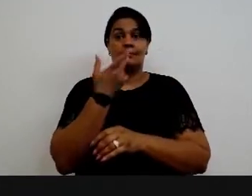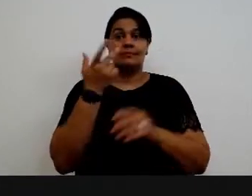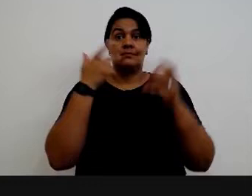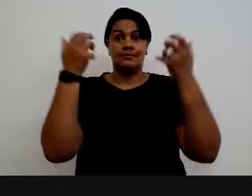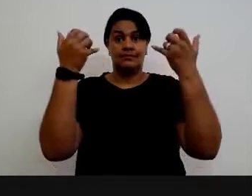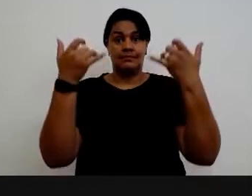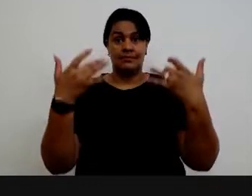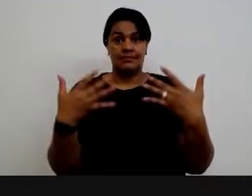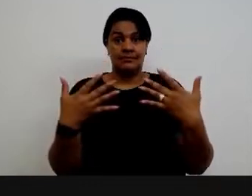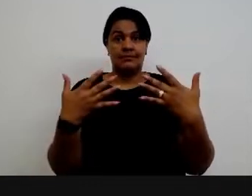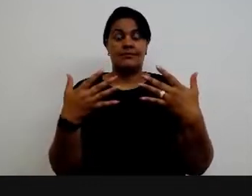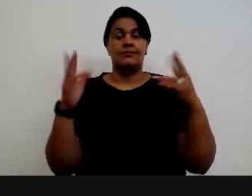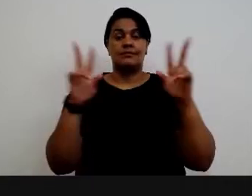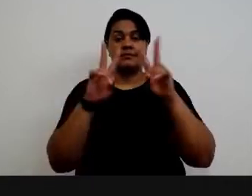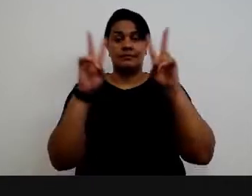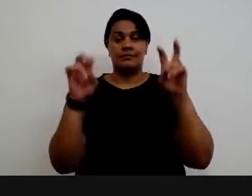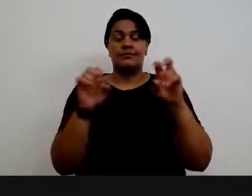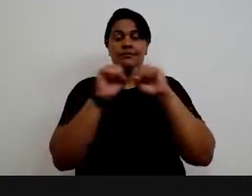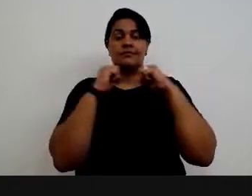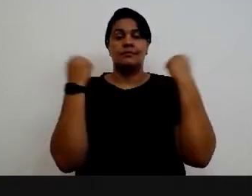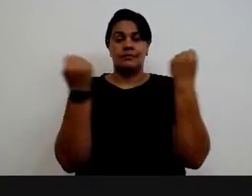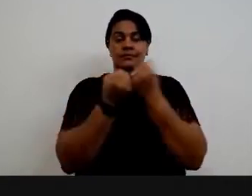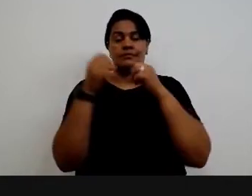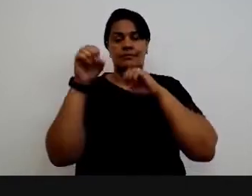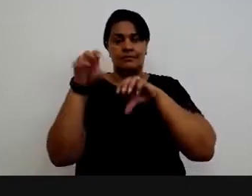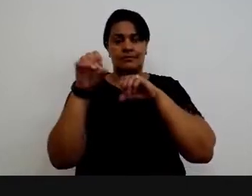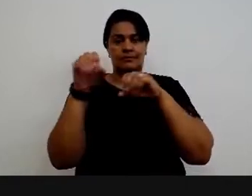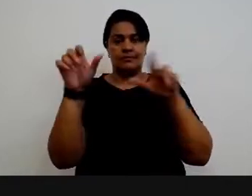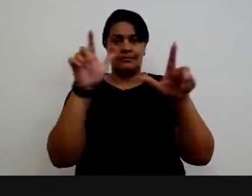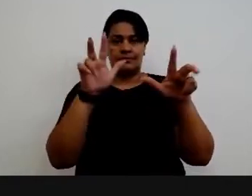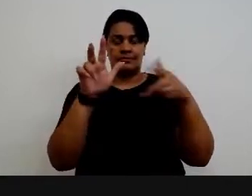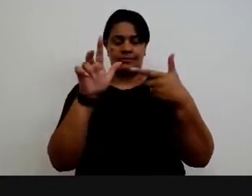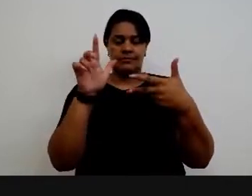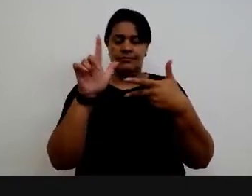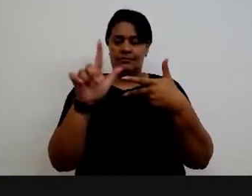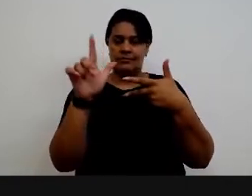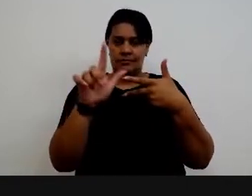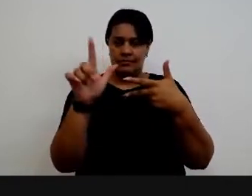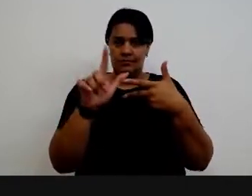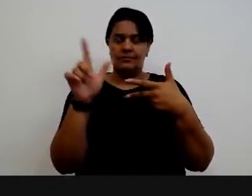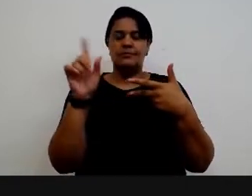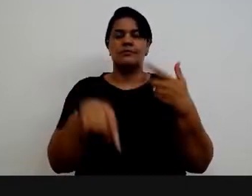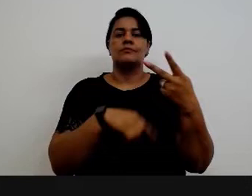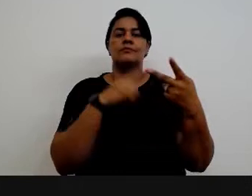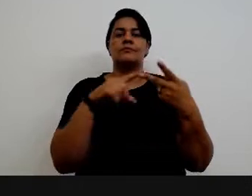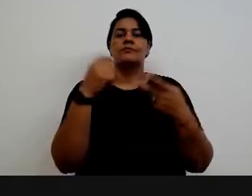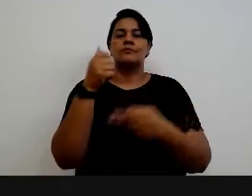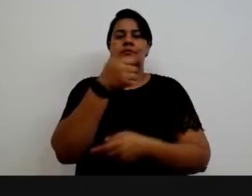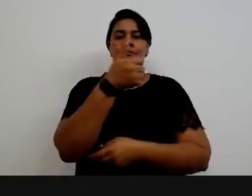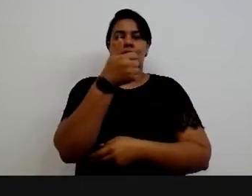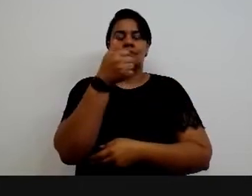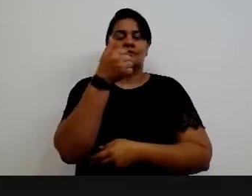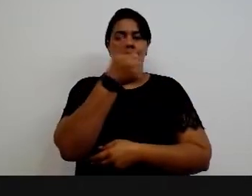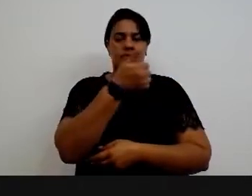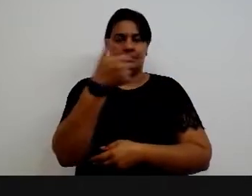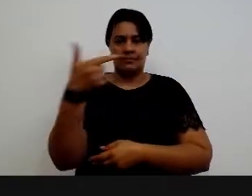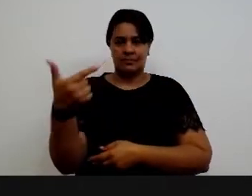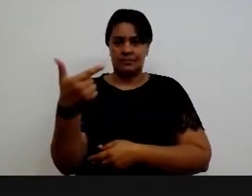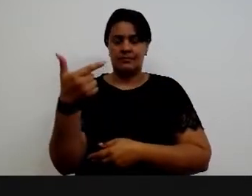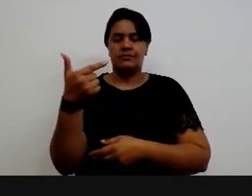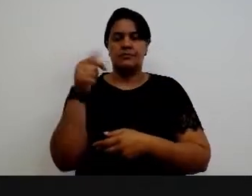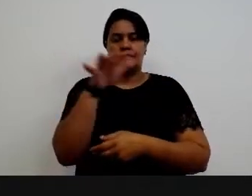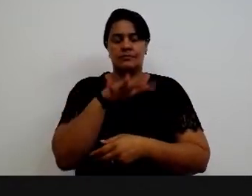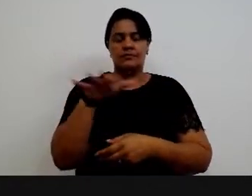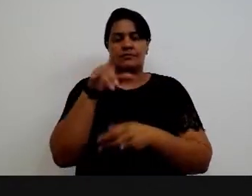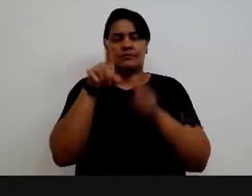seminário de Educação Legislativa e a 12ª Jornada de Pesquisa e Extensão da Câmara dos Deputados. É